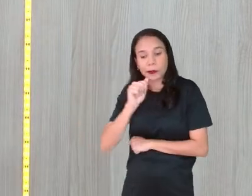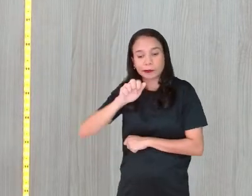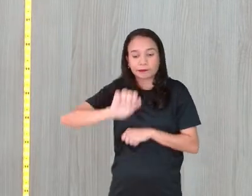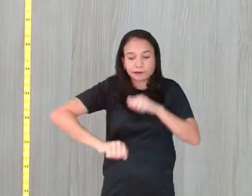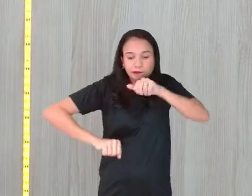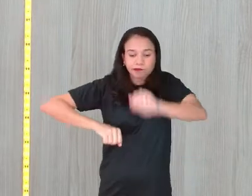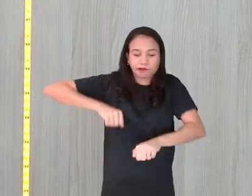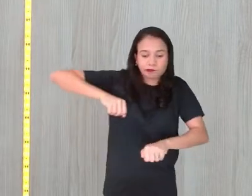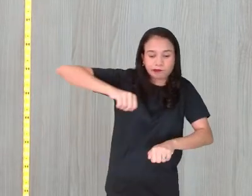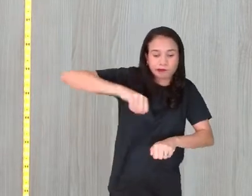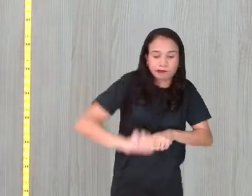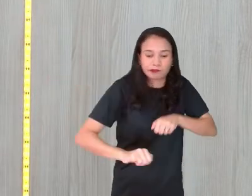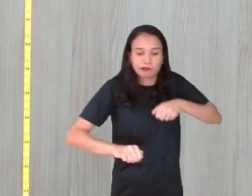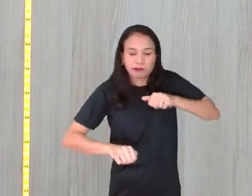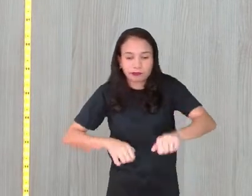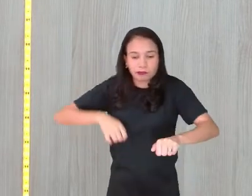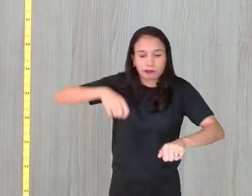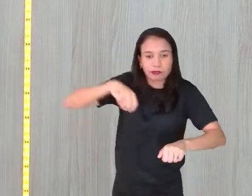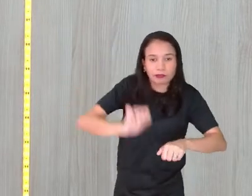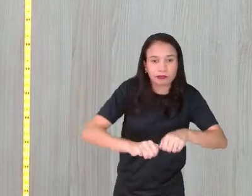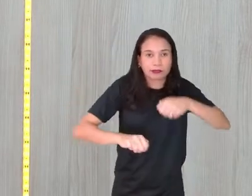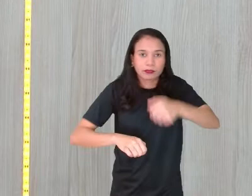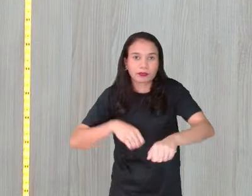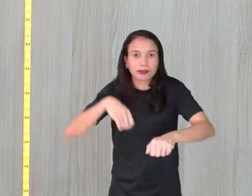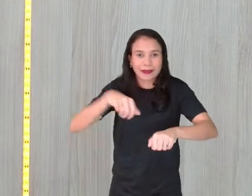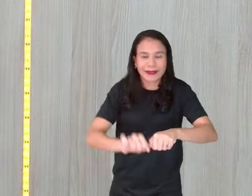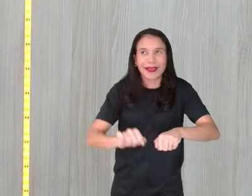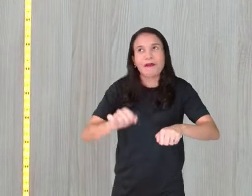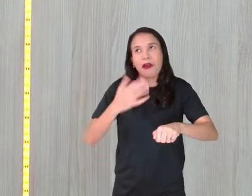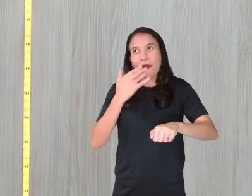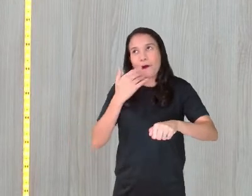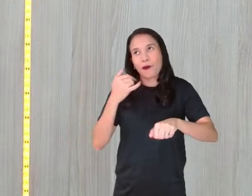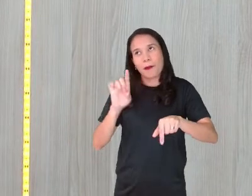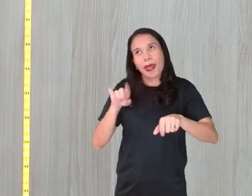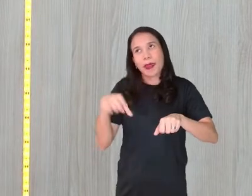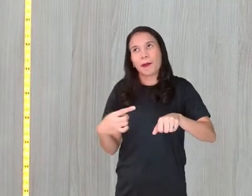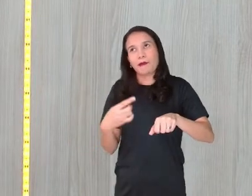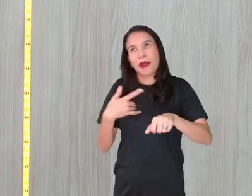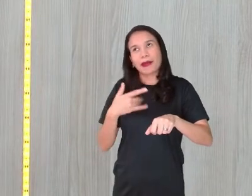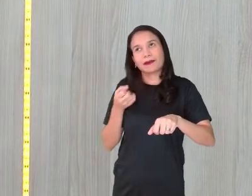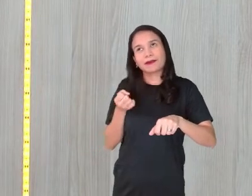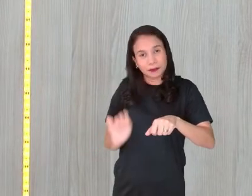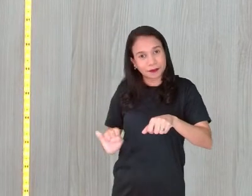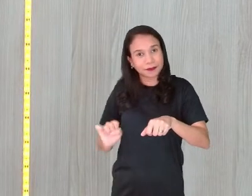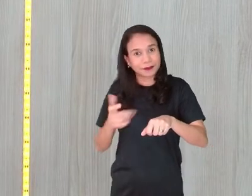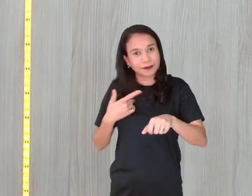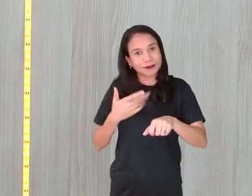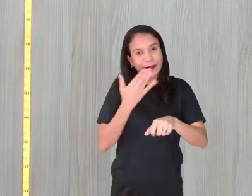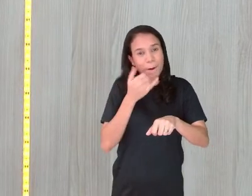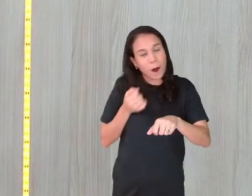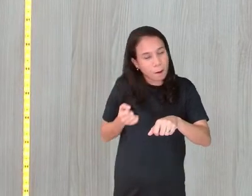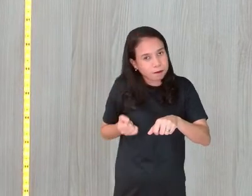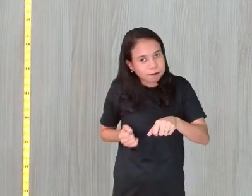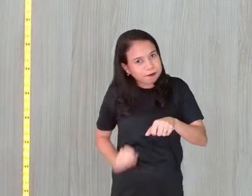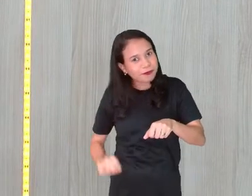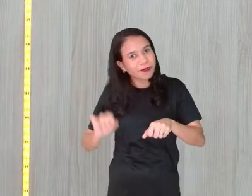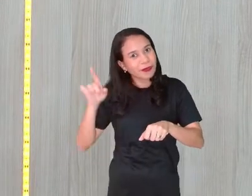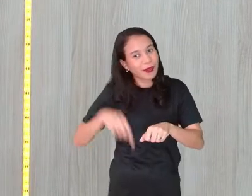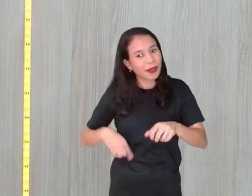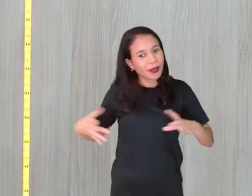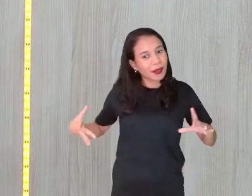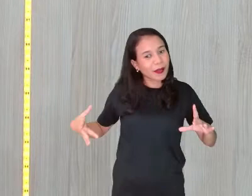vai comer e vai descomer. Será que você me entende o que eu quero dizer? E ao boi descomer, é um